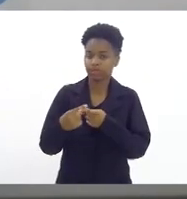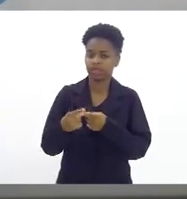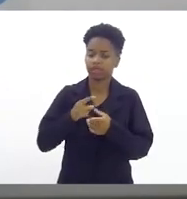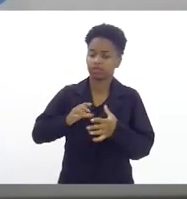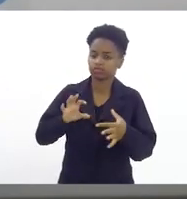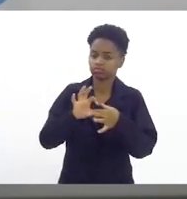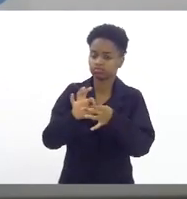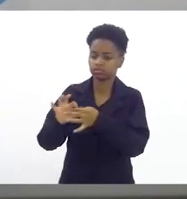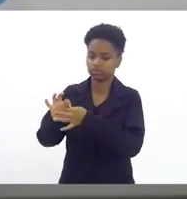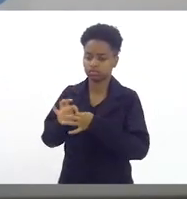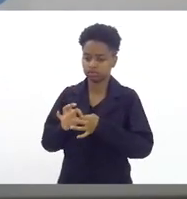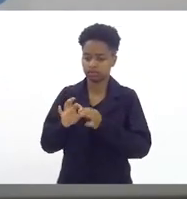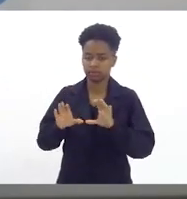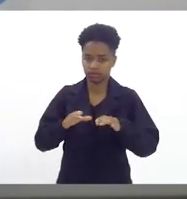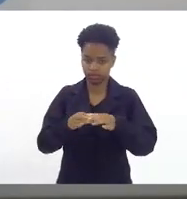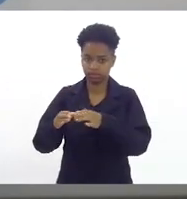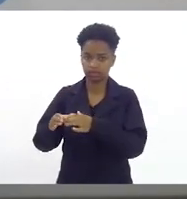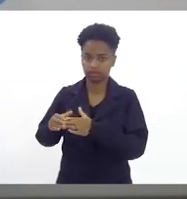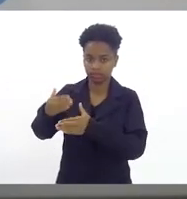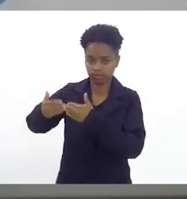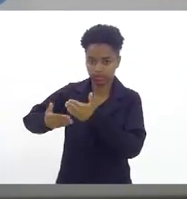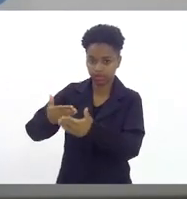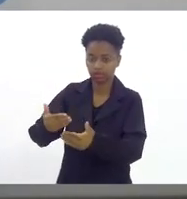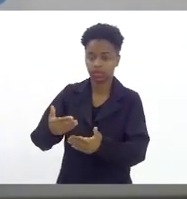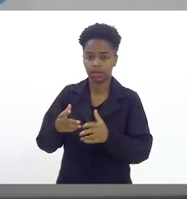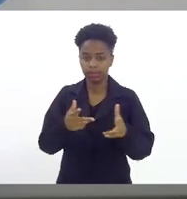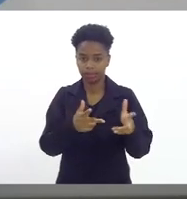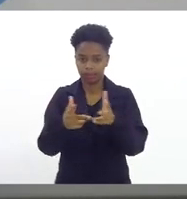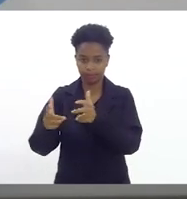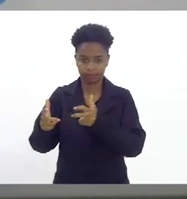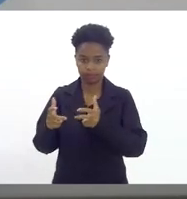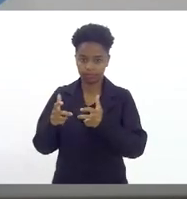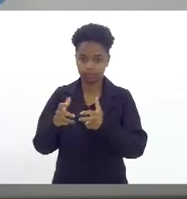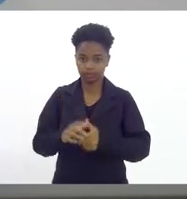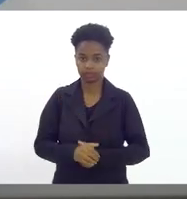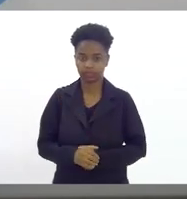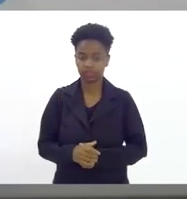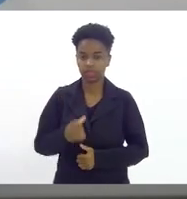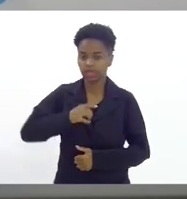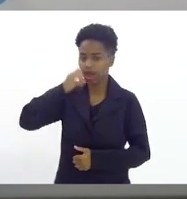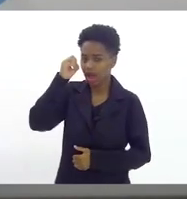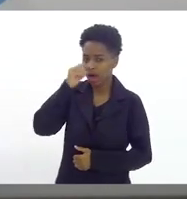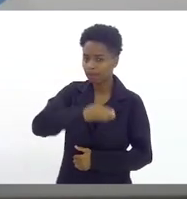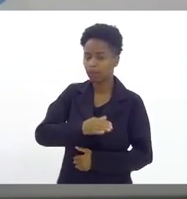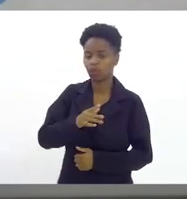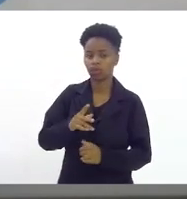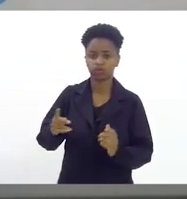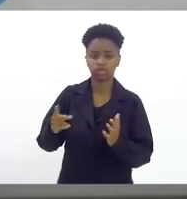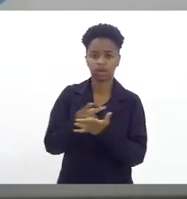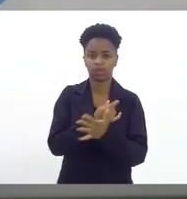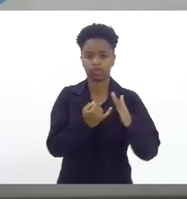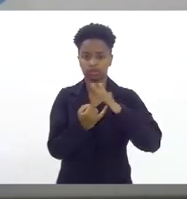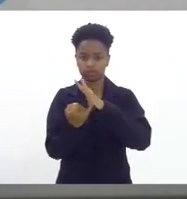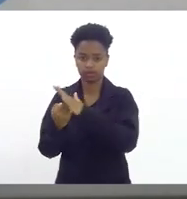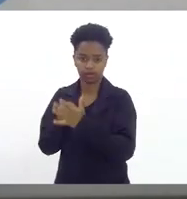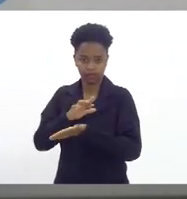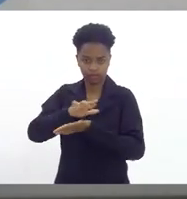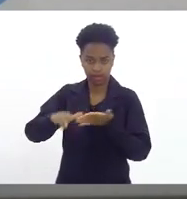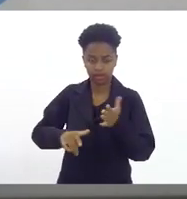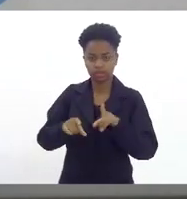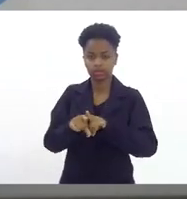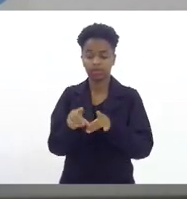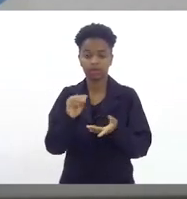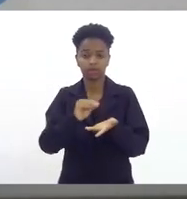convenções diante da constatação do abuso praticado por essas instituições do